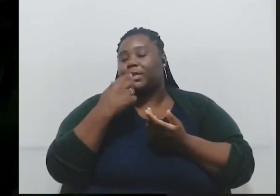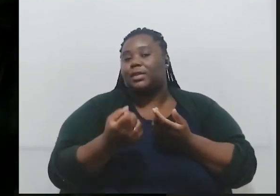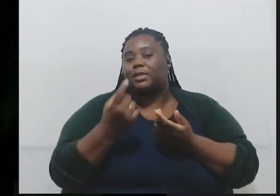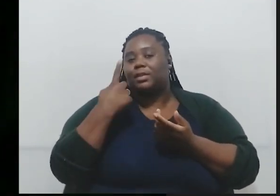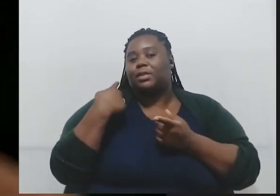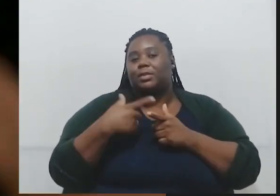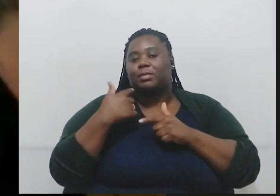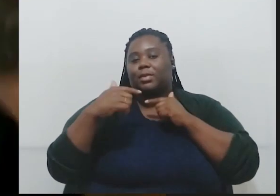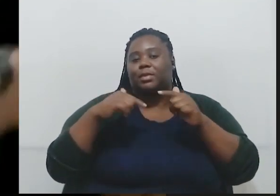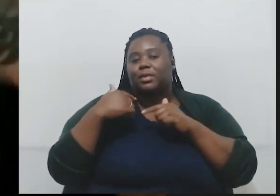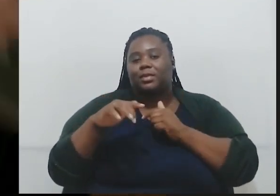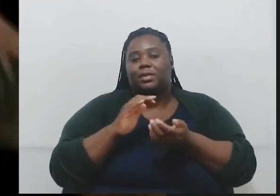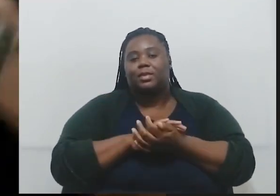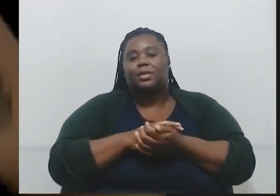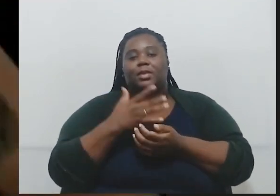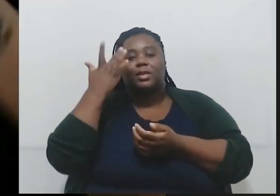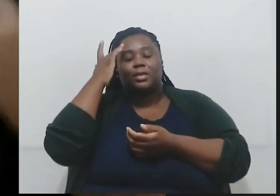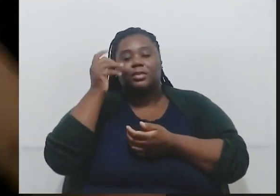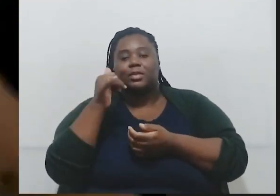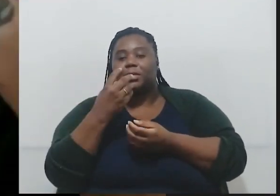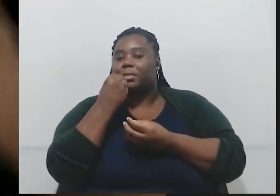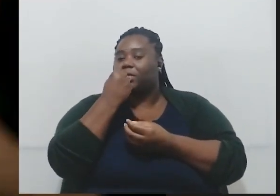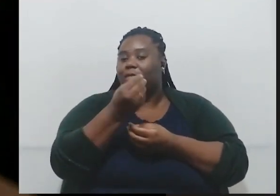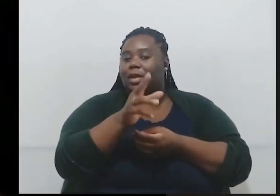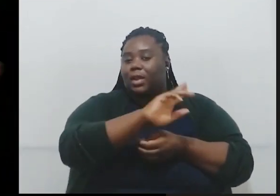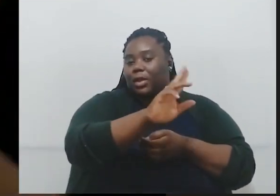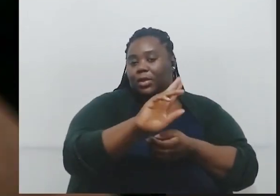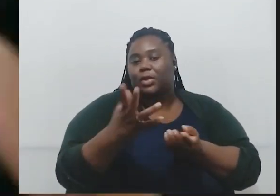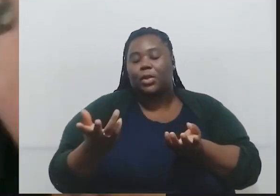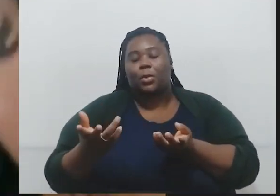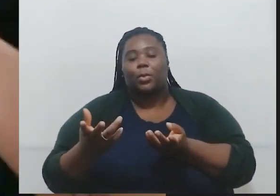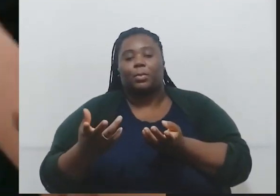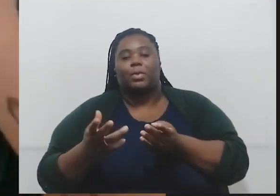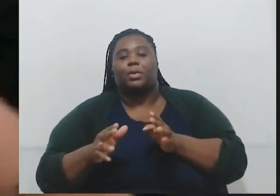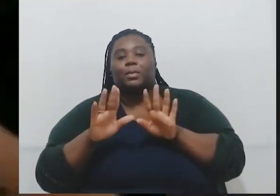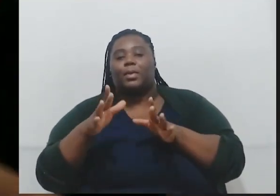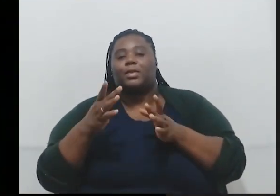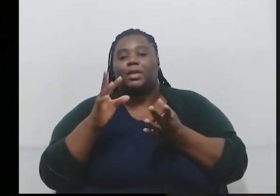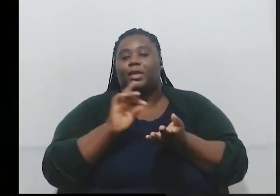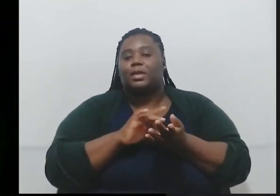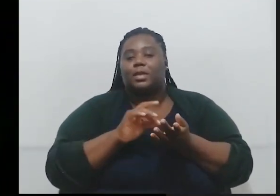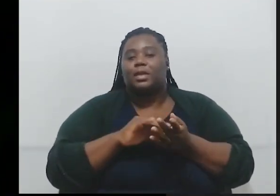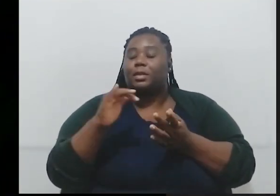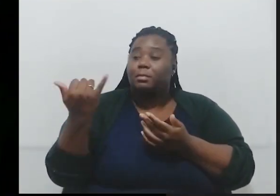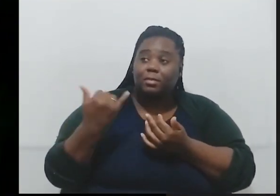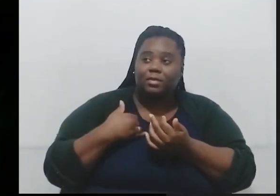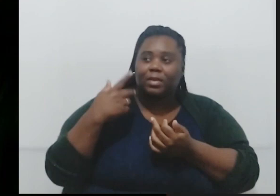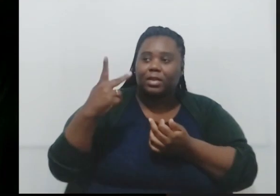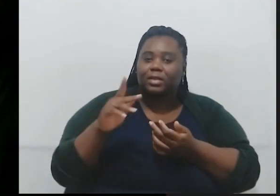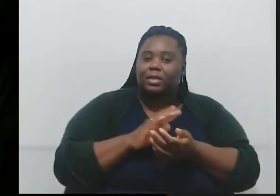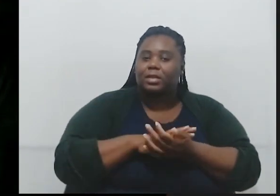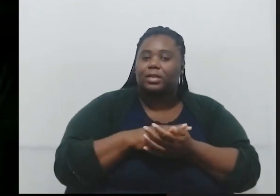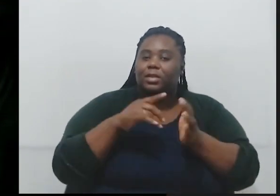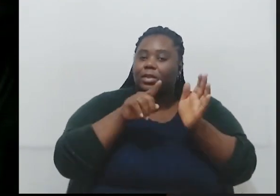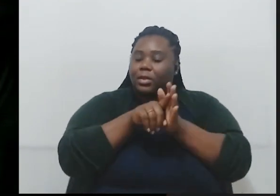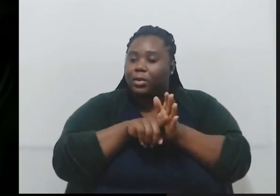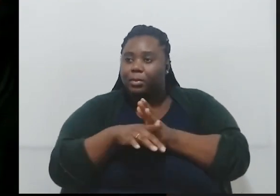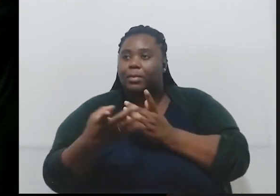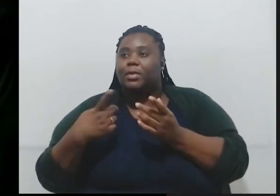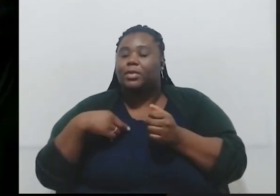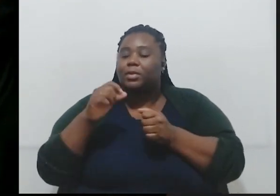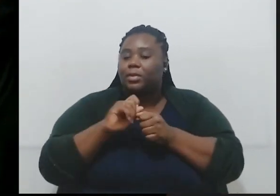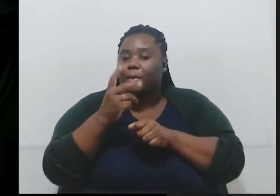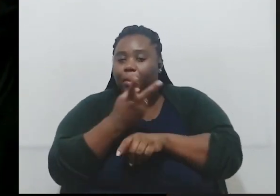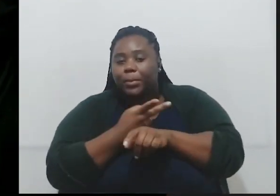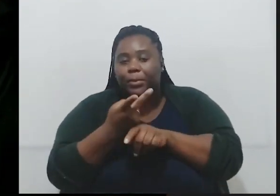trabalhando com as coisas que eu nem sabia dar nome, né? Se era teatro real que era, e me falaram dela e tudo, da pesquisa, né? Dos atores do